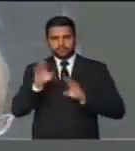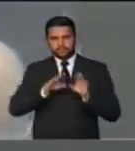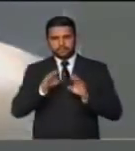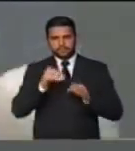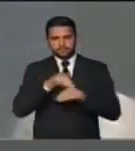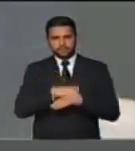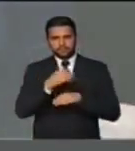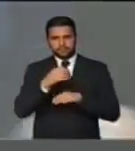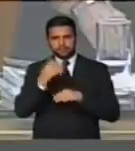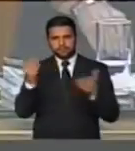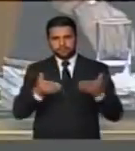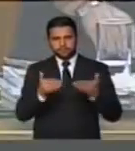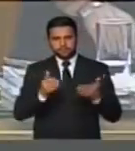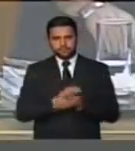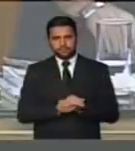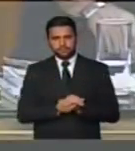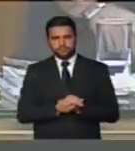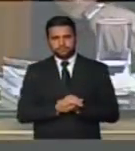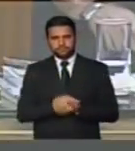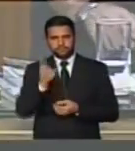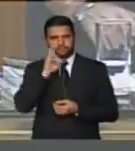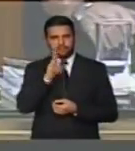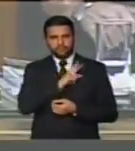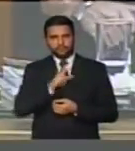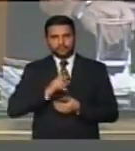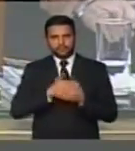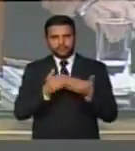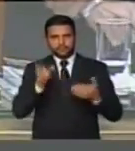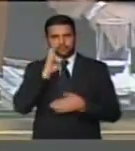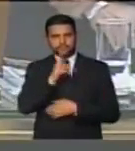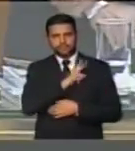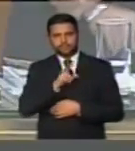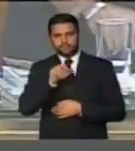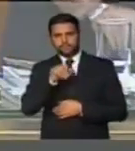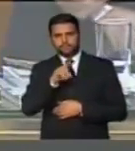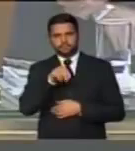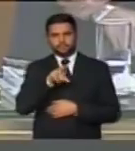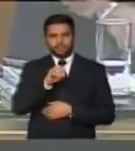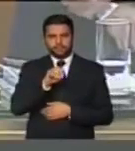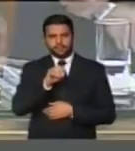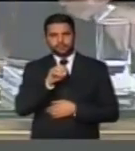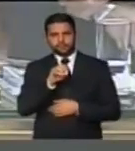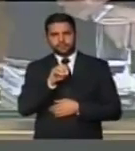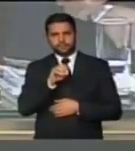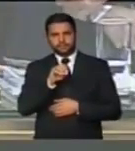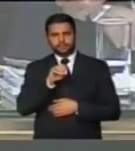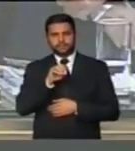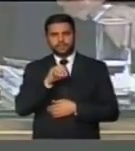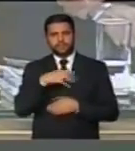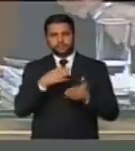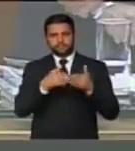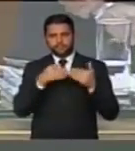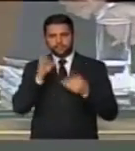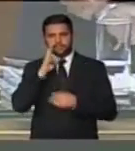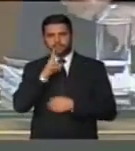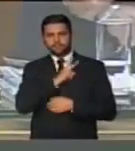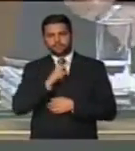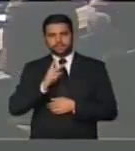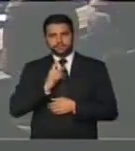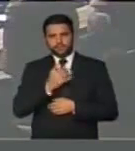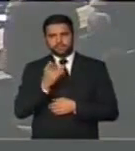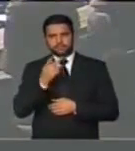destaque na noite de hoje. Senhor presidente. Senhor presidente. Rubem Bueno. Só apenas, Rubem Bueno. Apenas, senhor